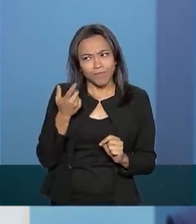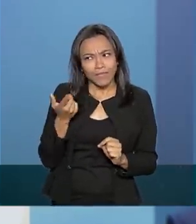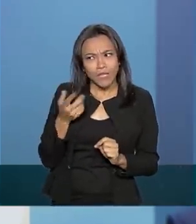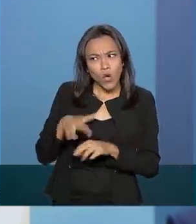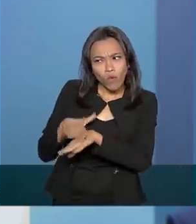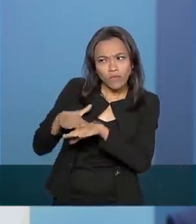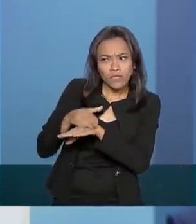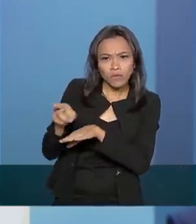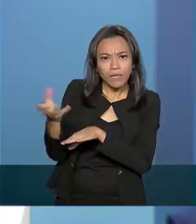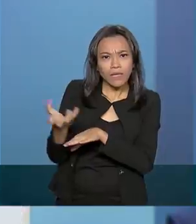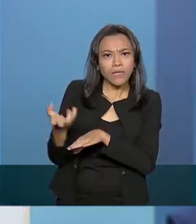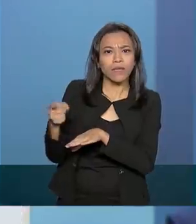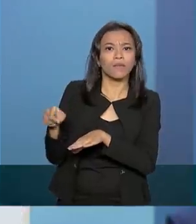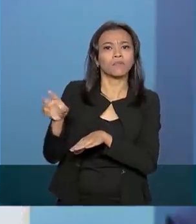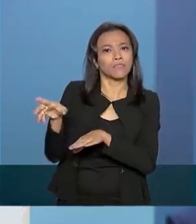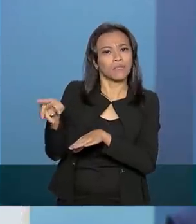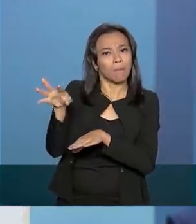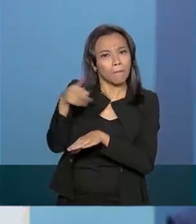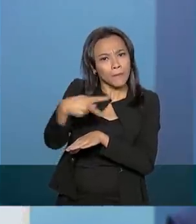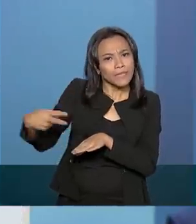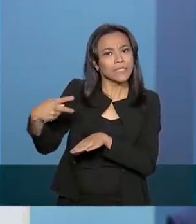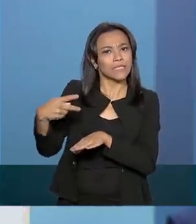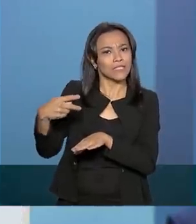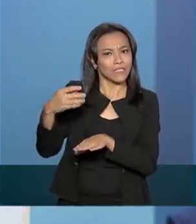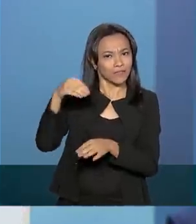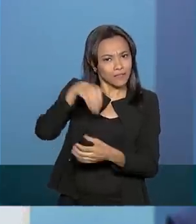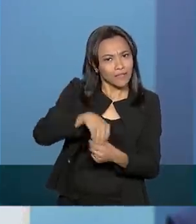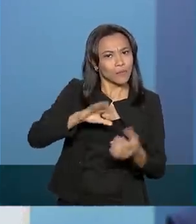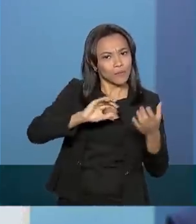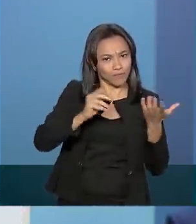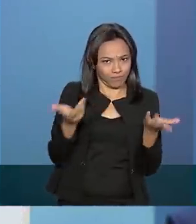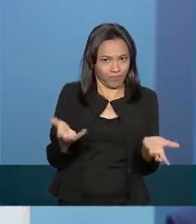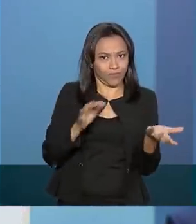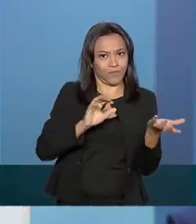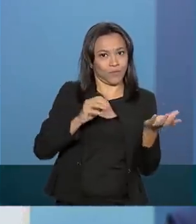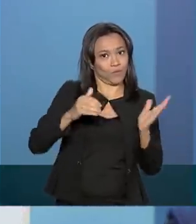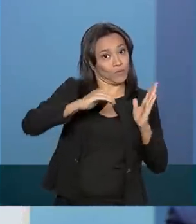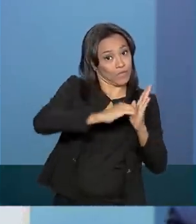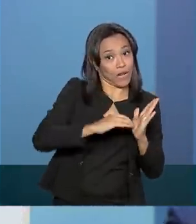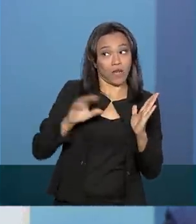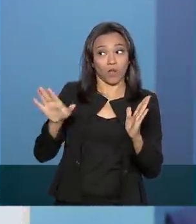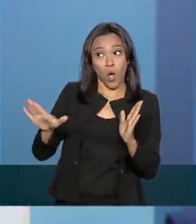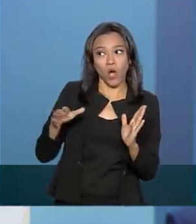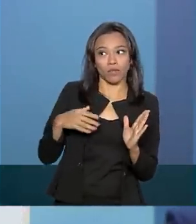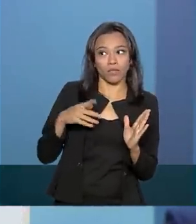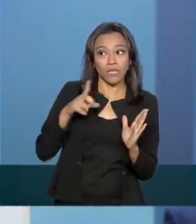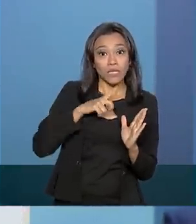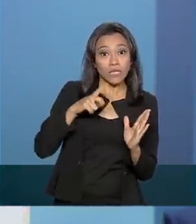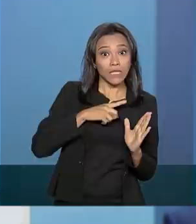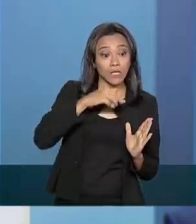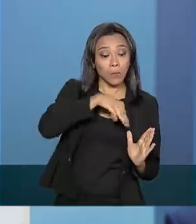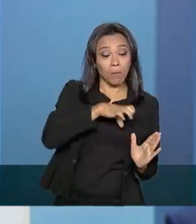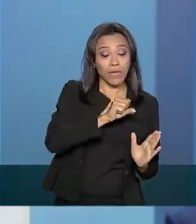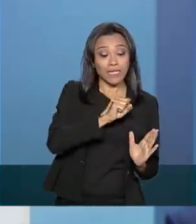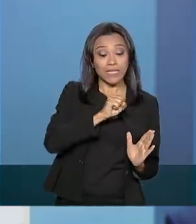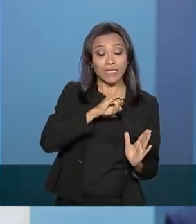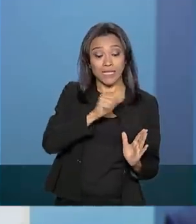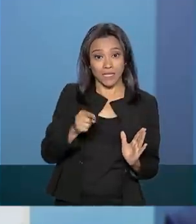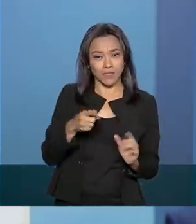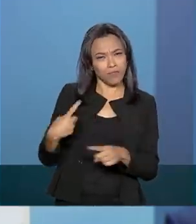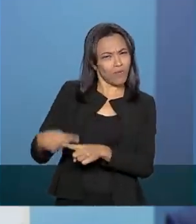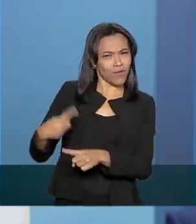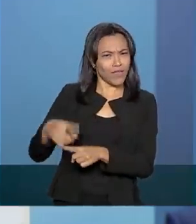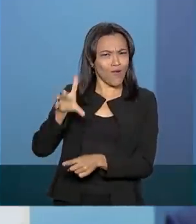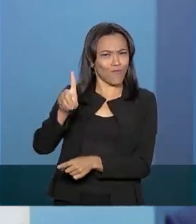conversei com ele e fiz uma brincadeira que deu certo. Davi, tem um Messias no Planalto, por que não um Davi no